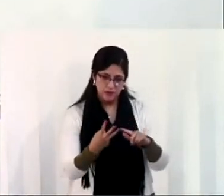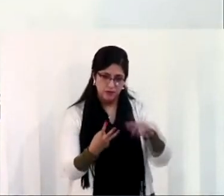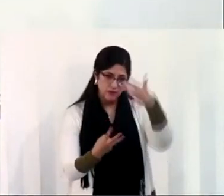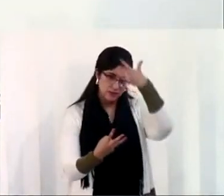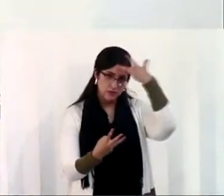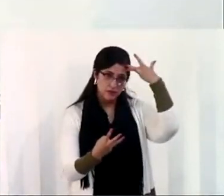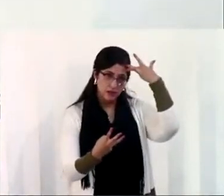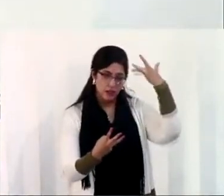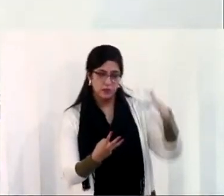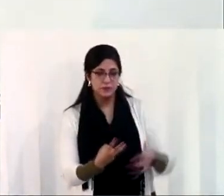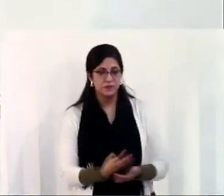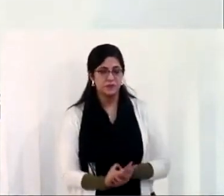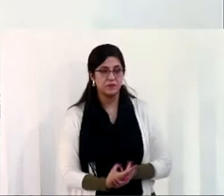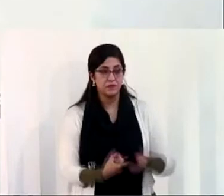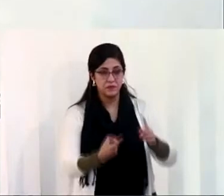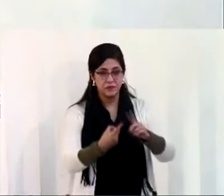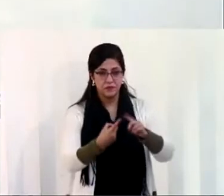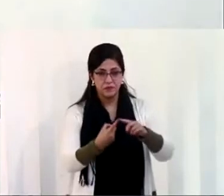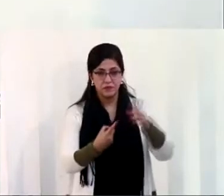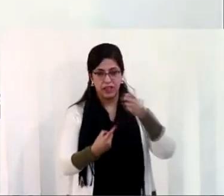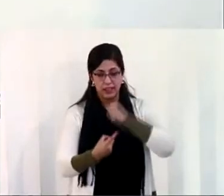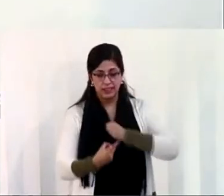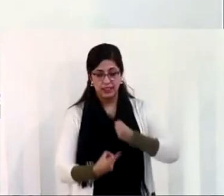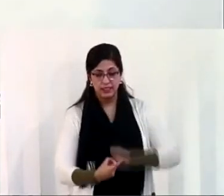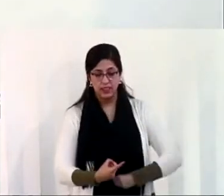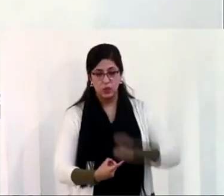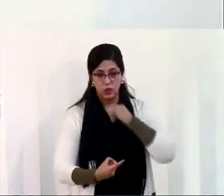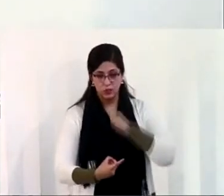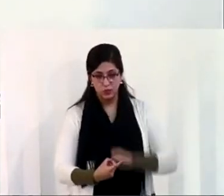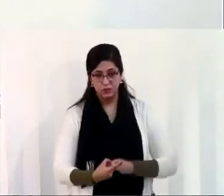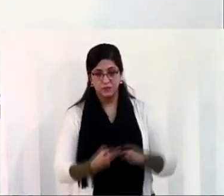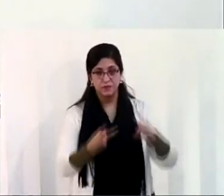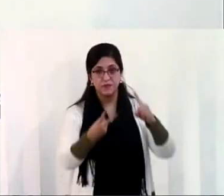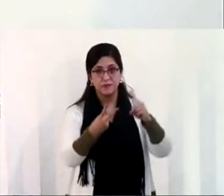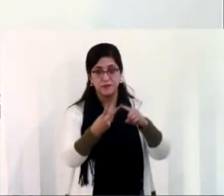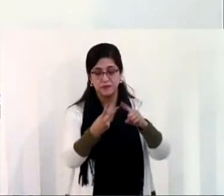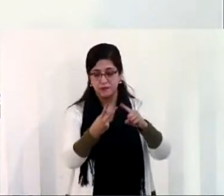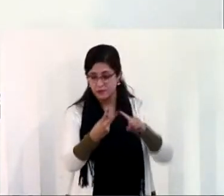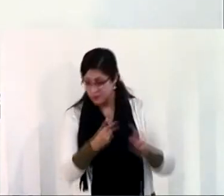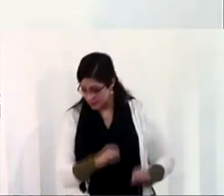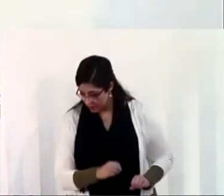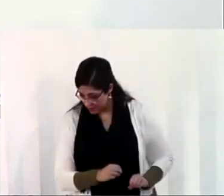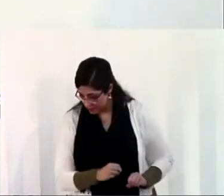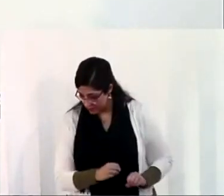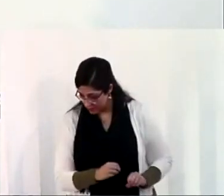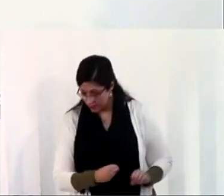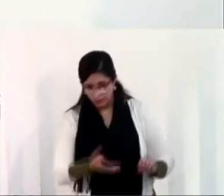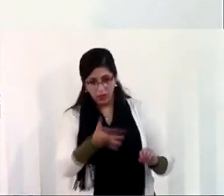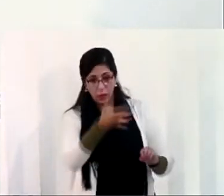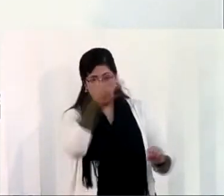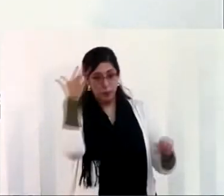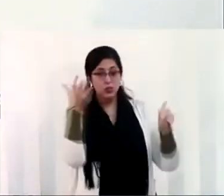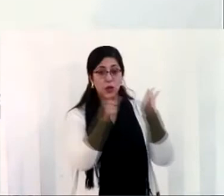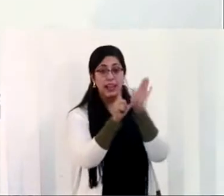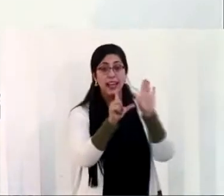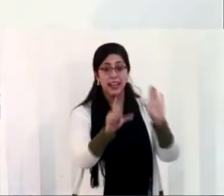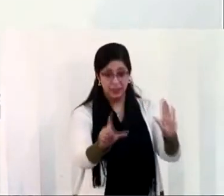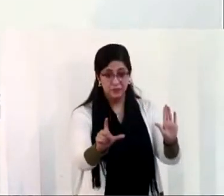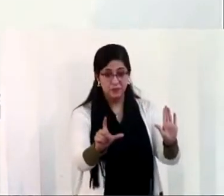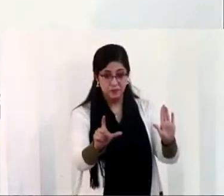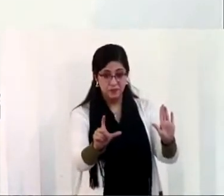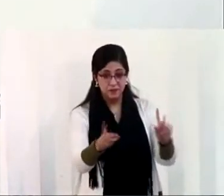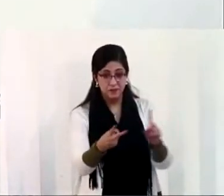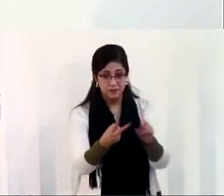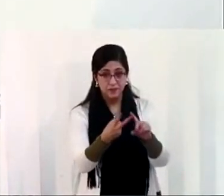Os sacerdotes não disseram onde está o Senhor, aqueles que tratavam da lei não me conheceram,